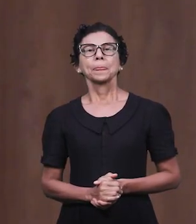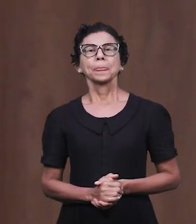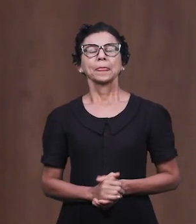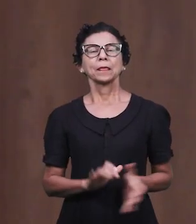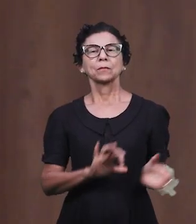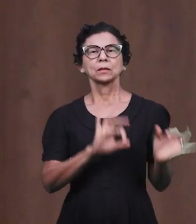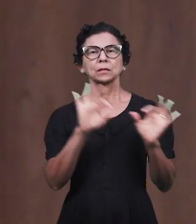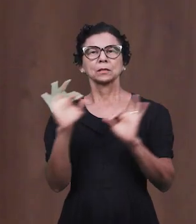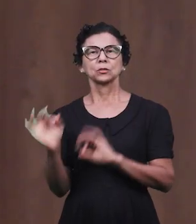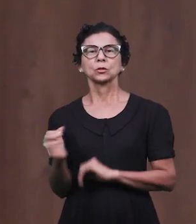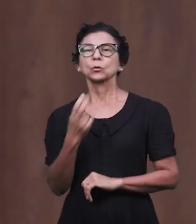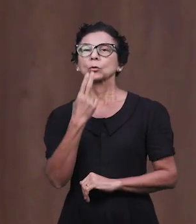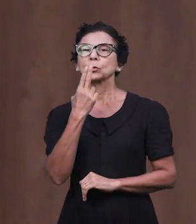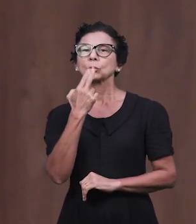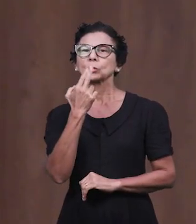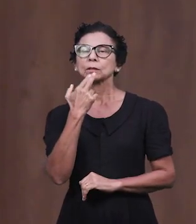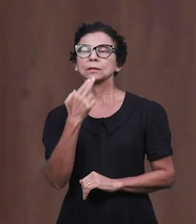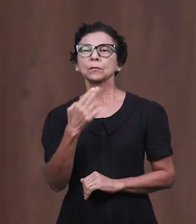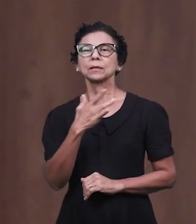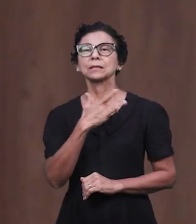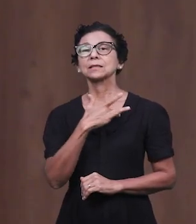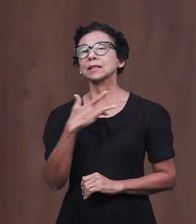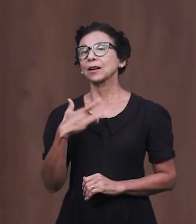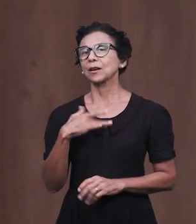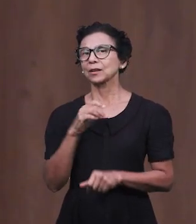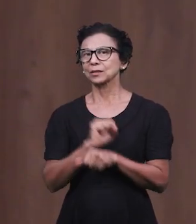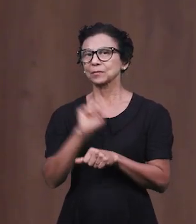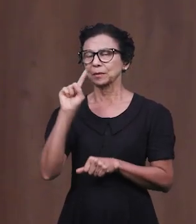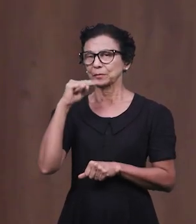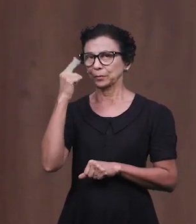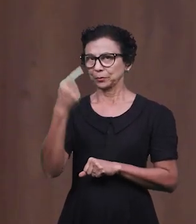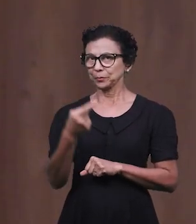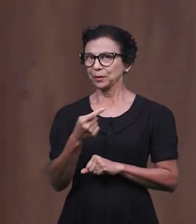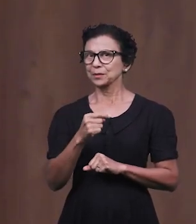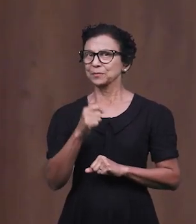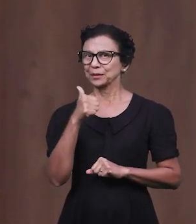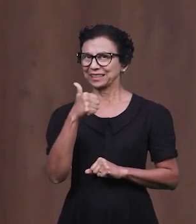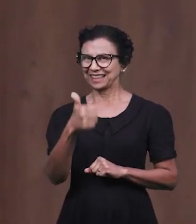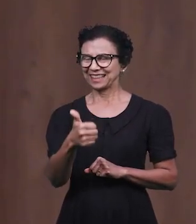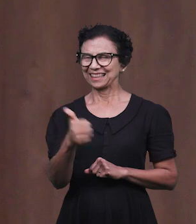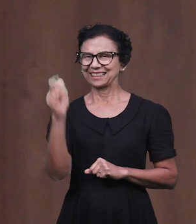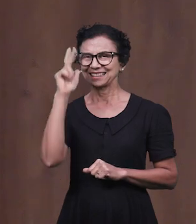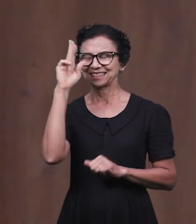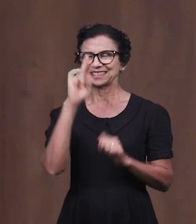mais um programa de Nutrição e Saúde e já estou aguardando você para o próximo